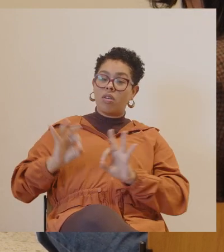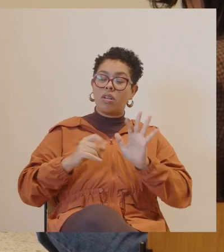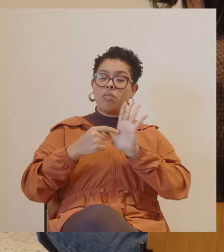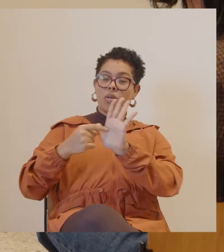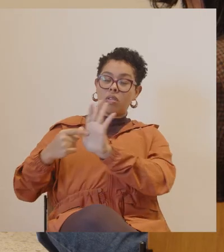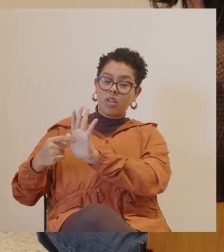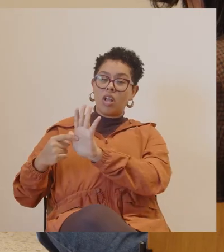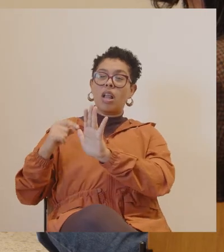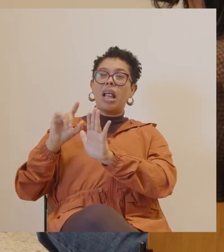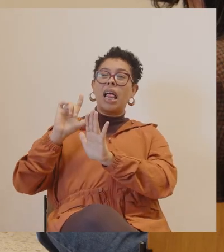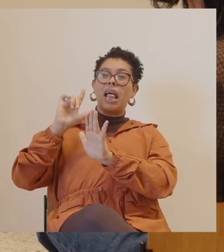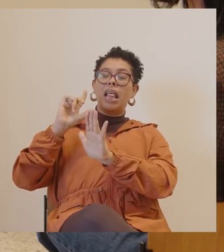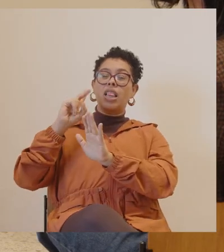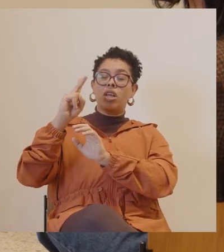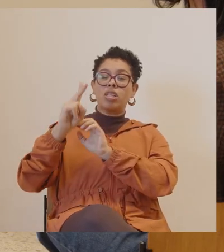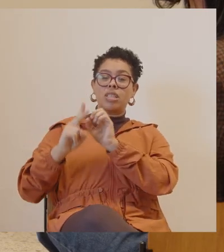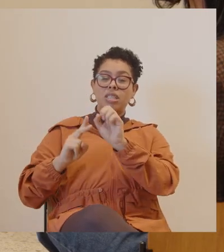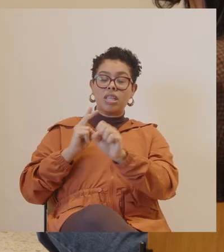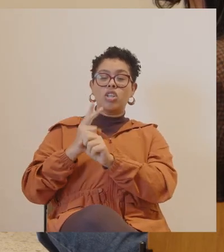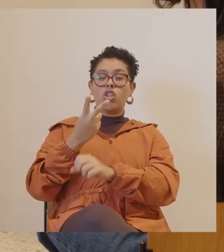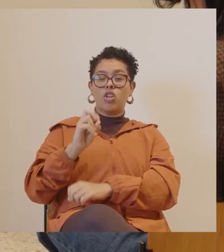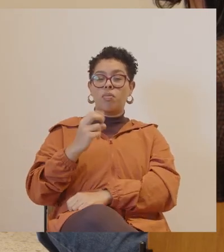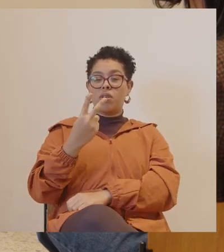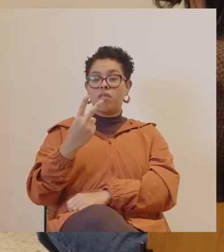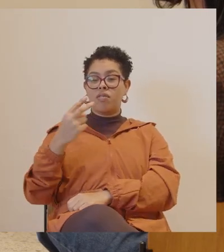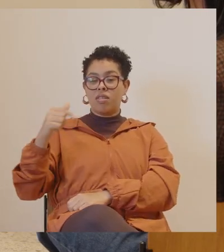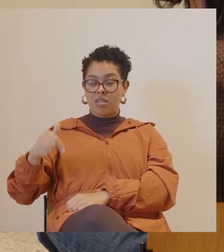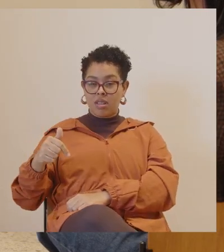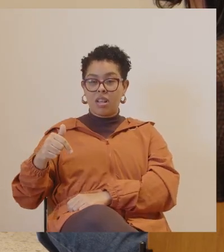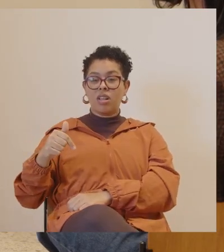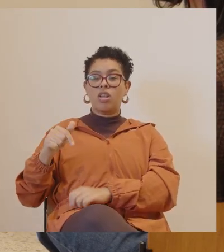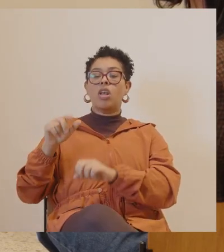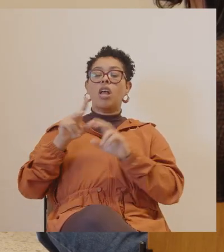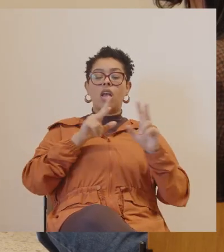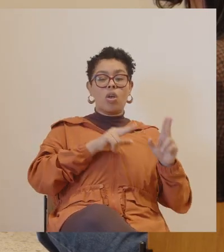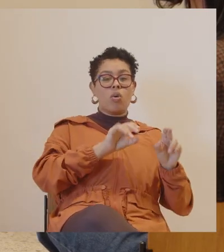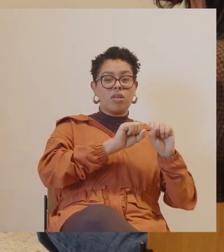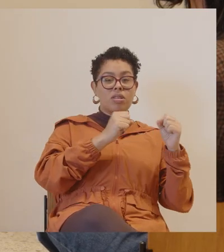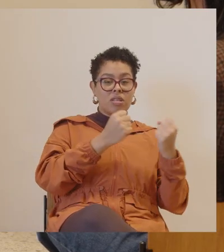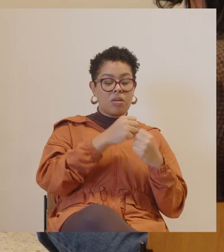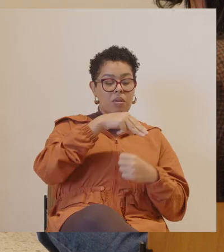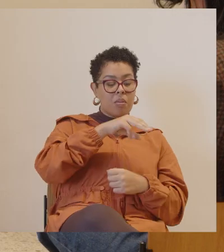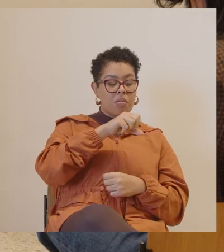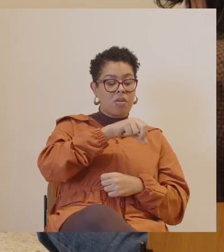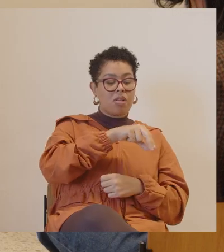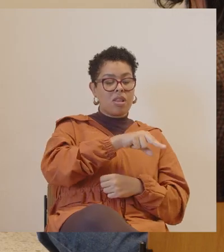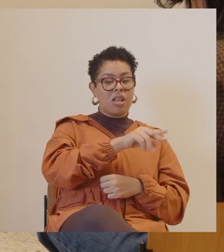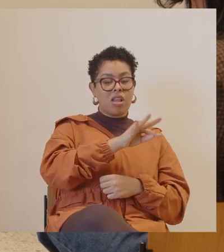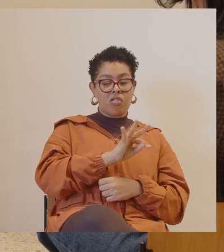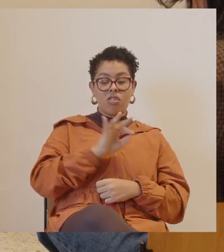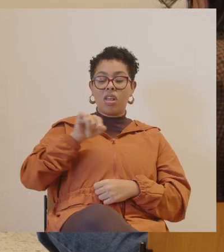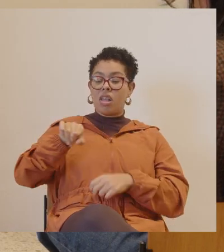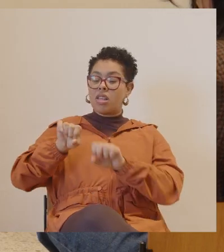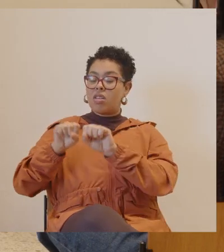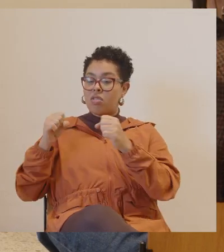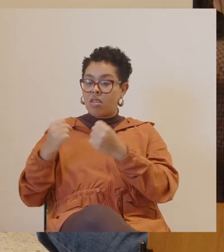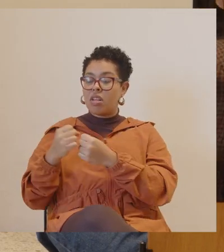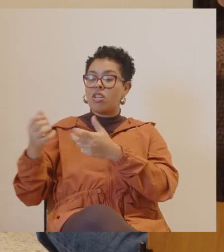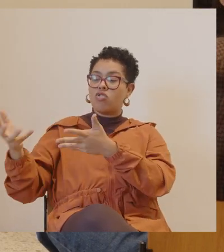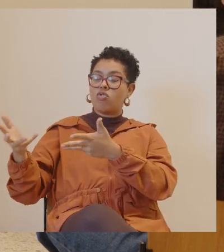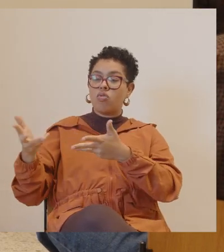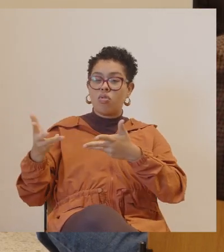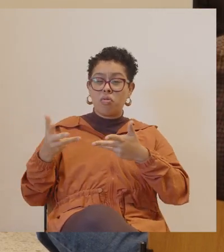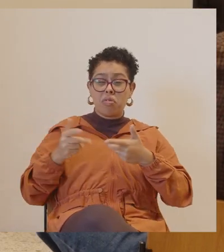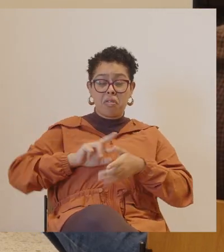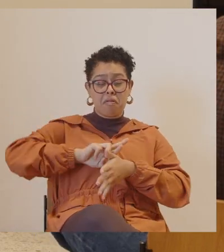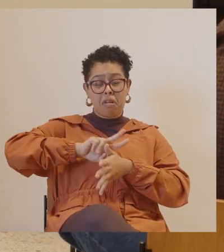2027, e vai ser também, assim como o seminário que a gente fez do Monet, esse seminário do Van Gogh, a gente convidou uma série